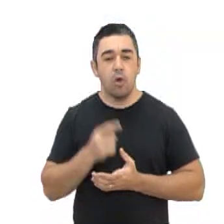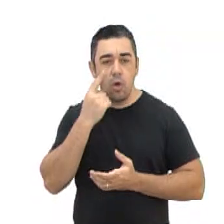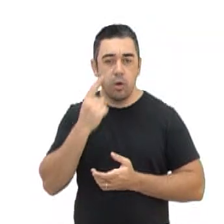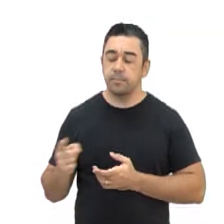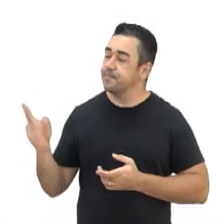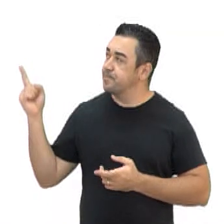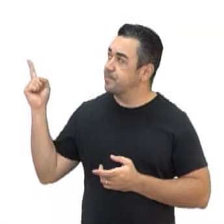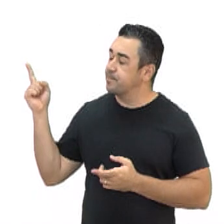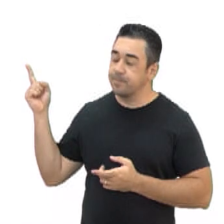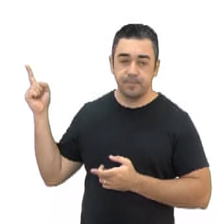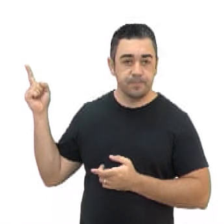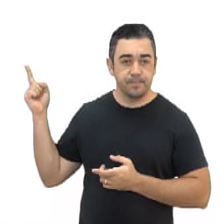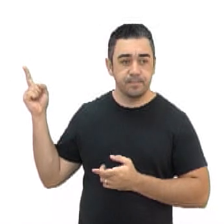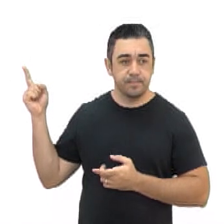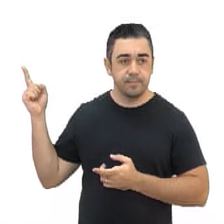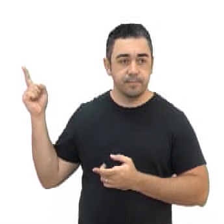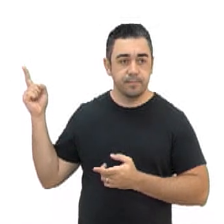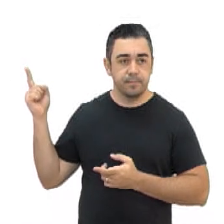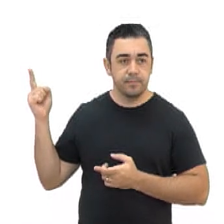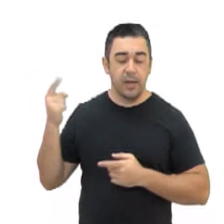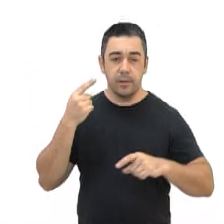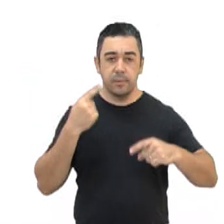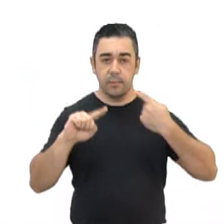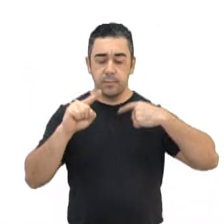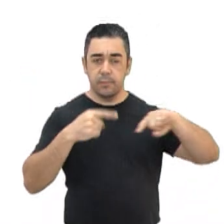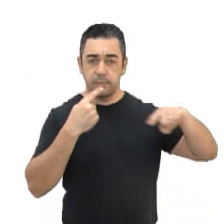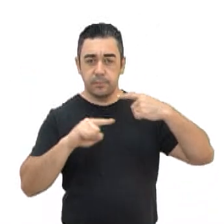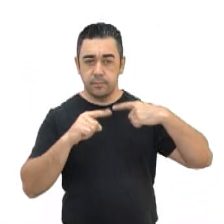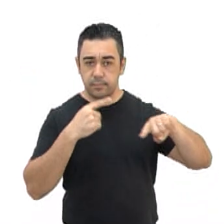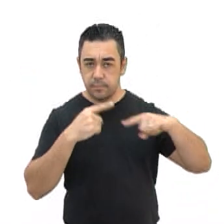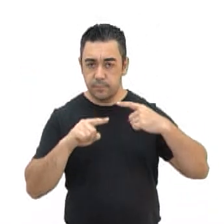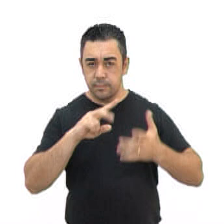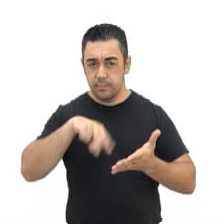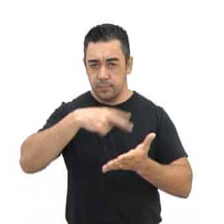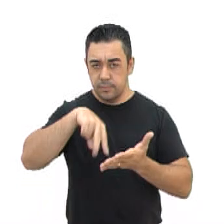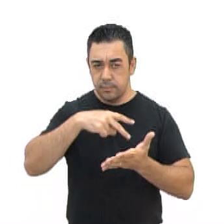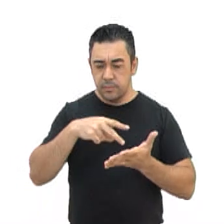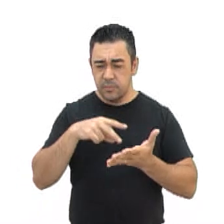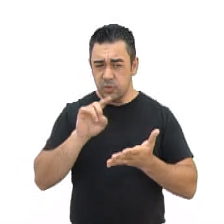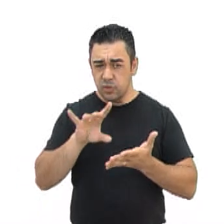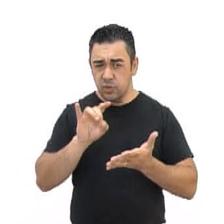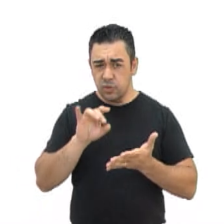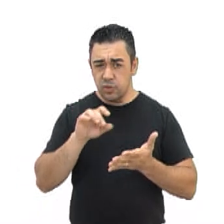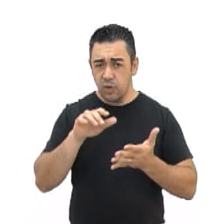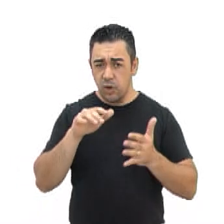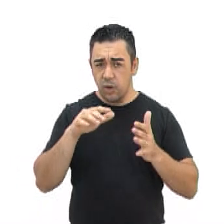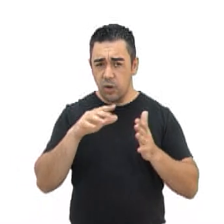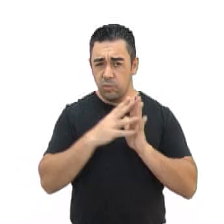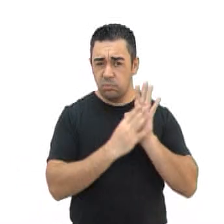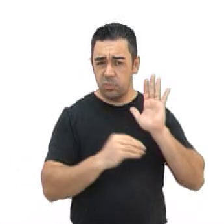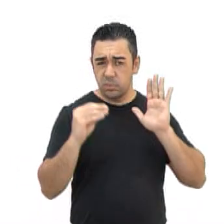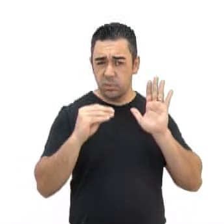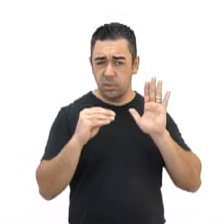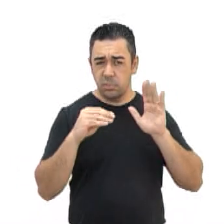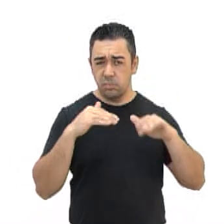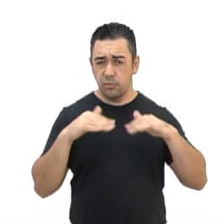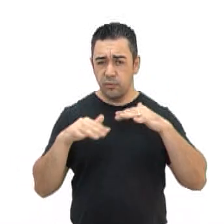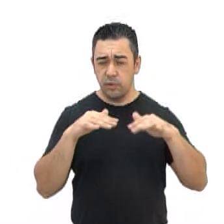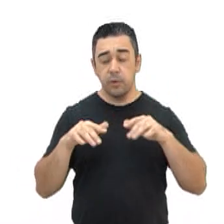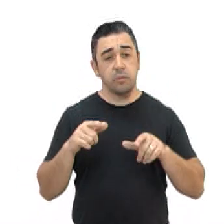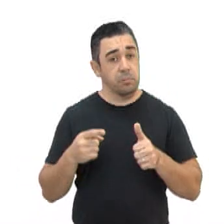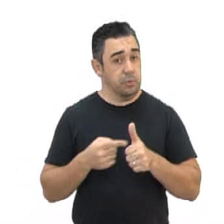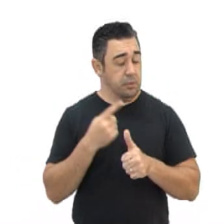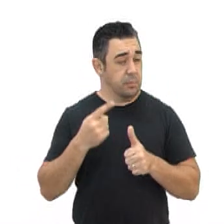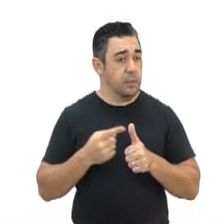Observem essa imagem. A dança é simples reprodução de movimentos? O que vocês acham? No primeiro